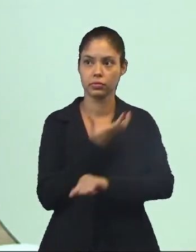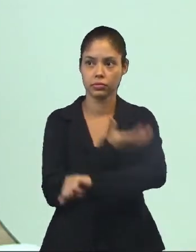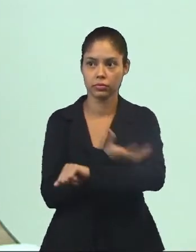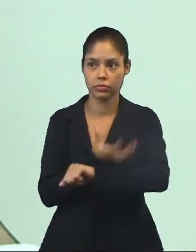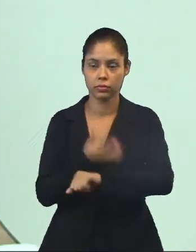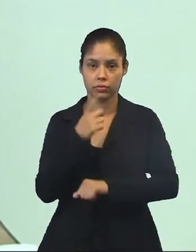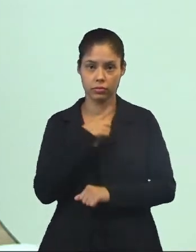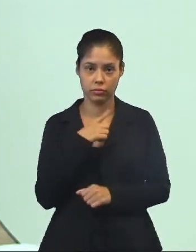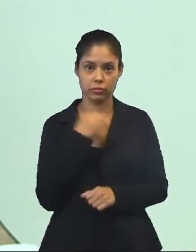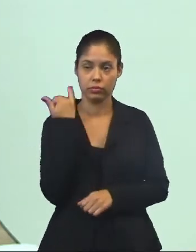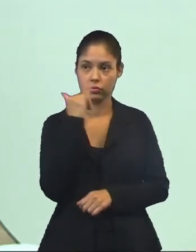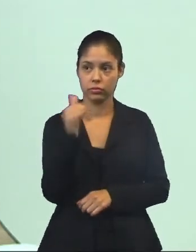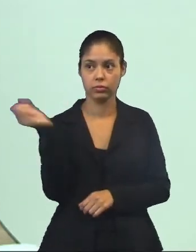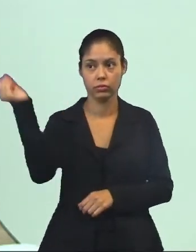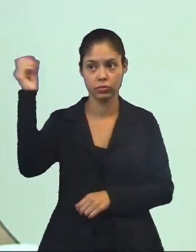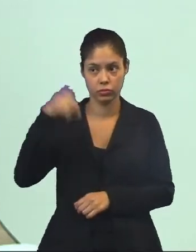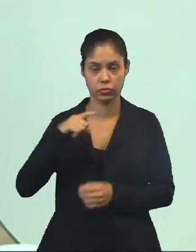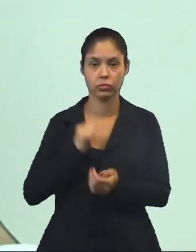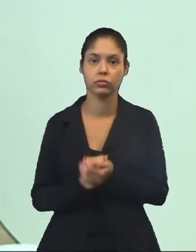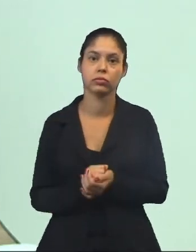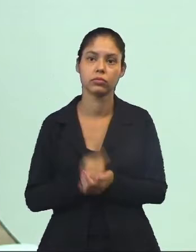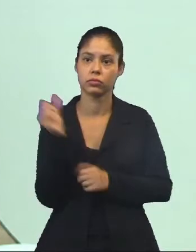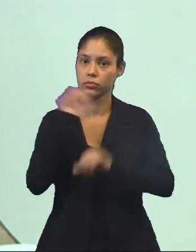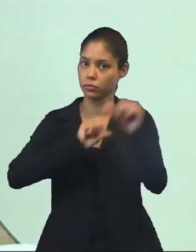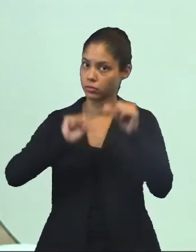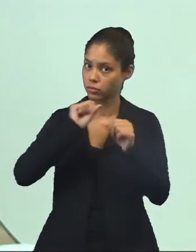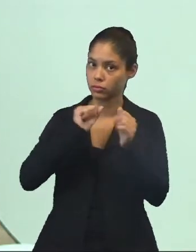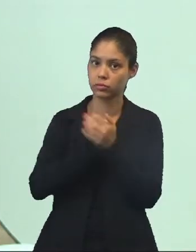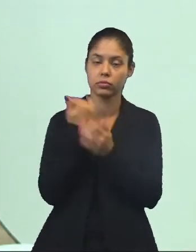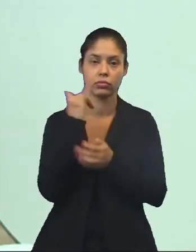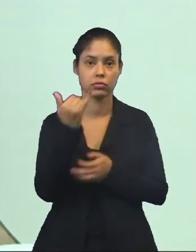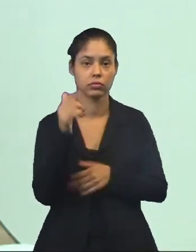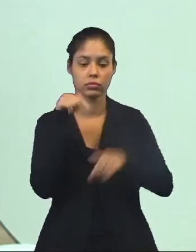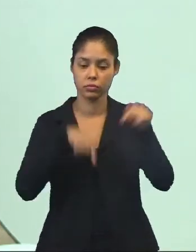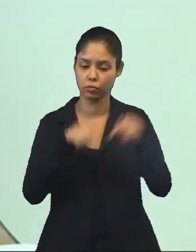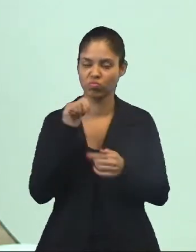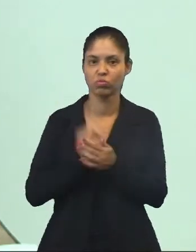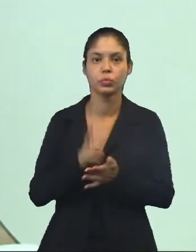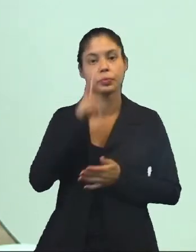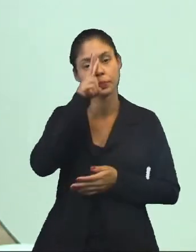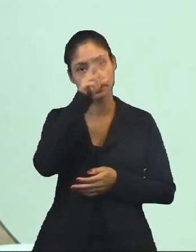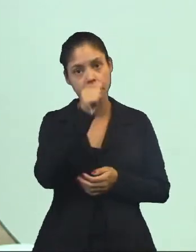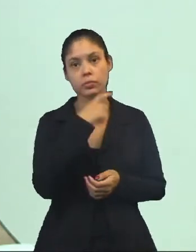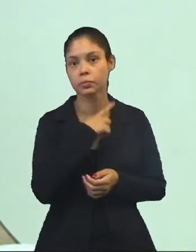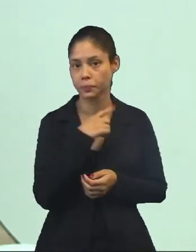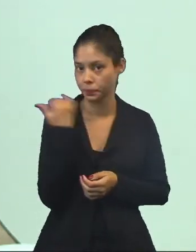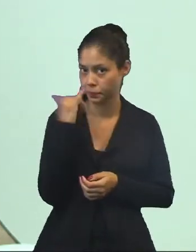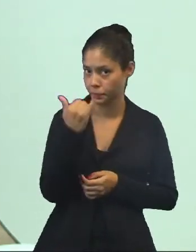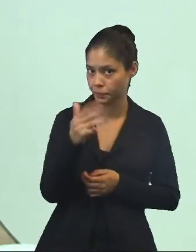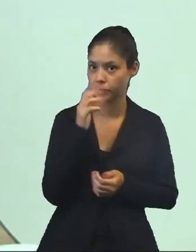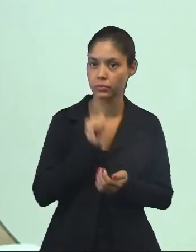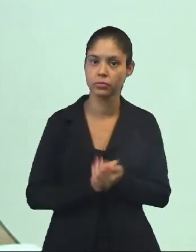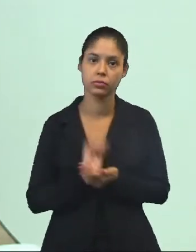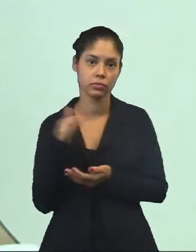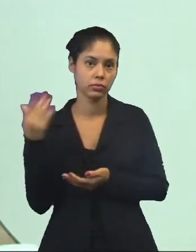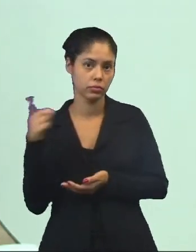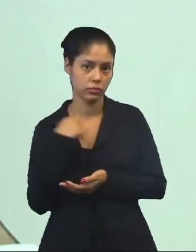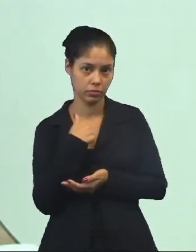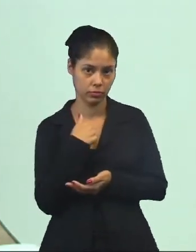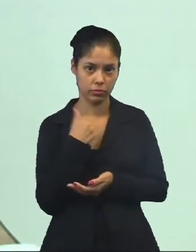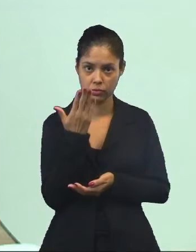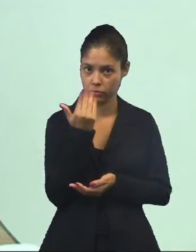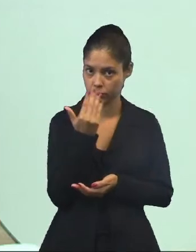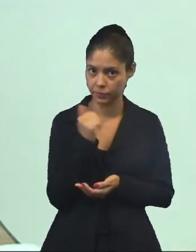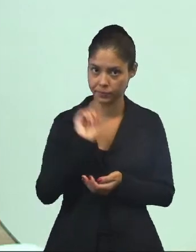planta obtém da energia solar. Ela transforma em energia química. Ela se fortifica e eu obtenho essa energia quando eu